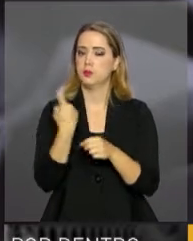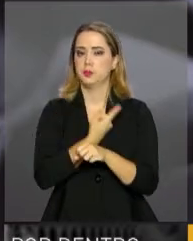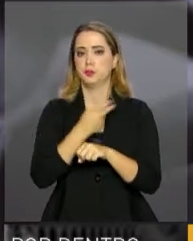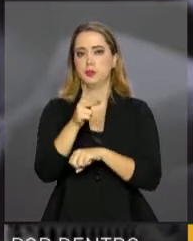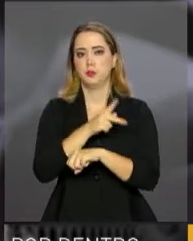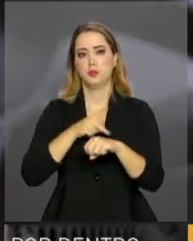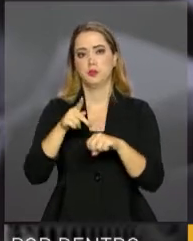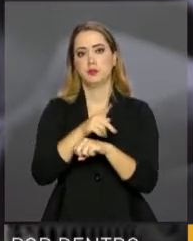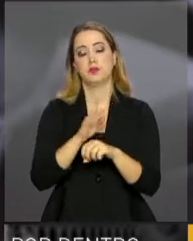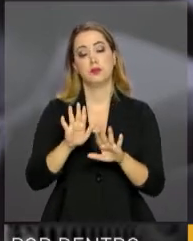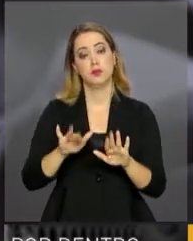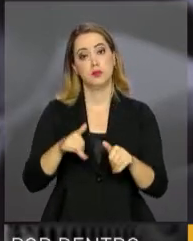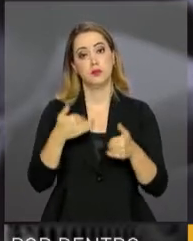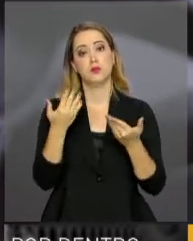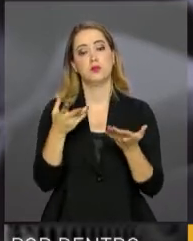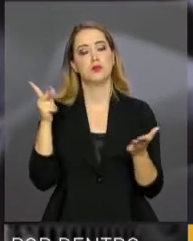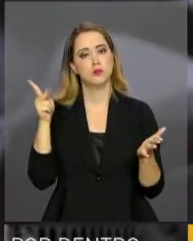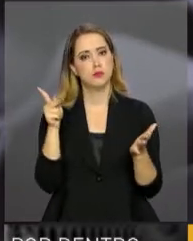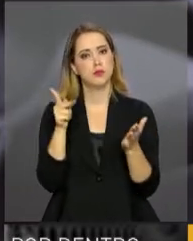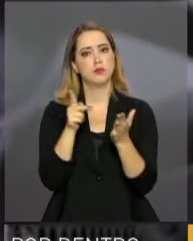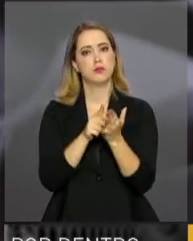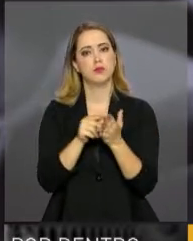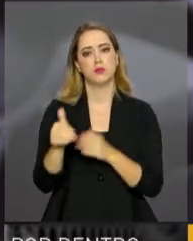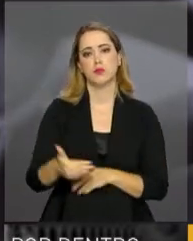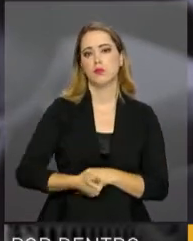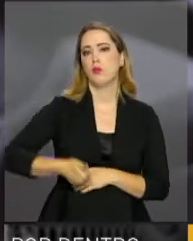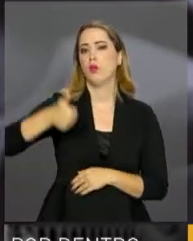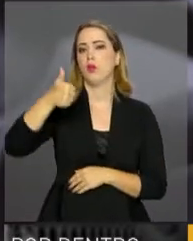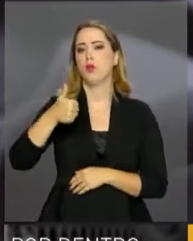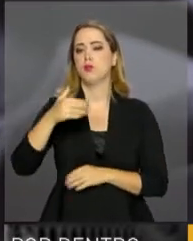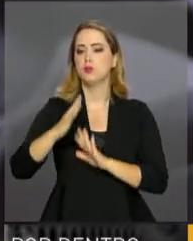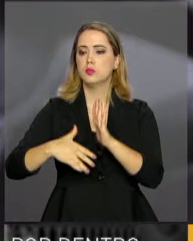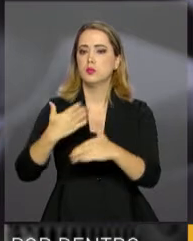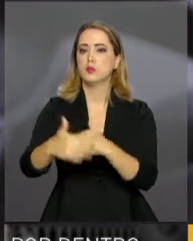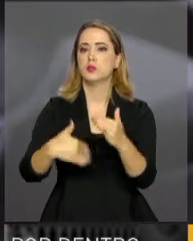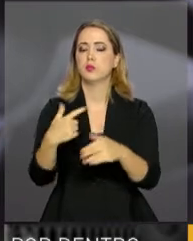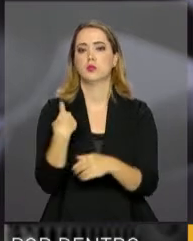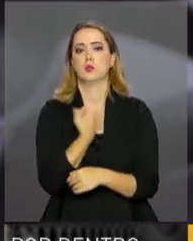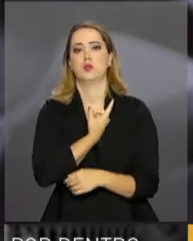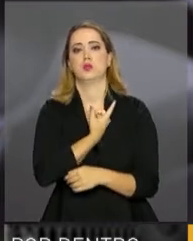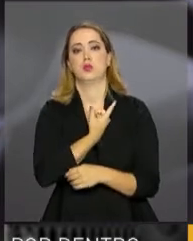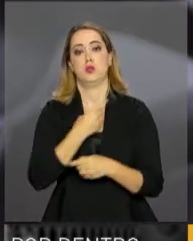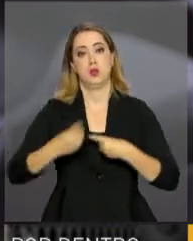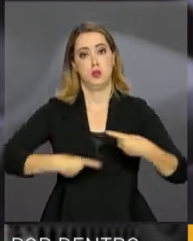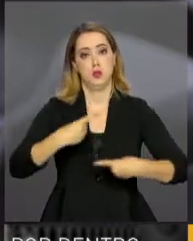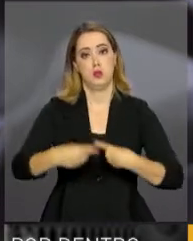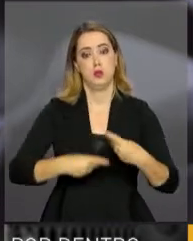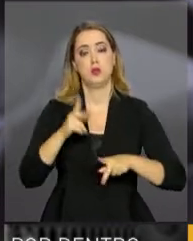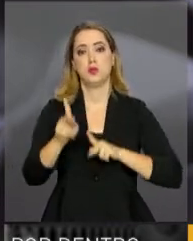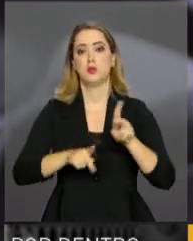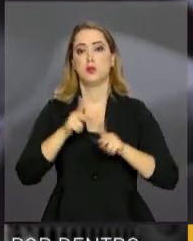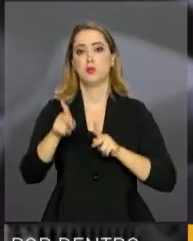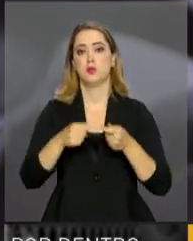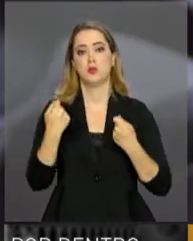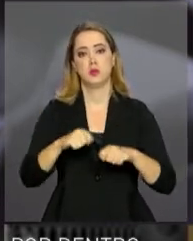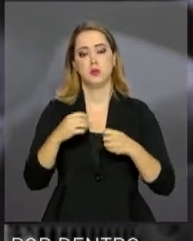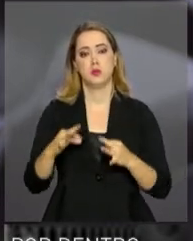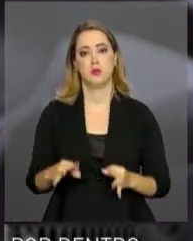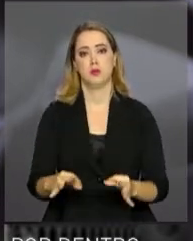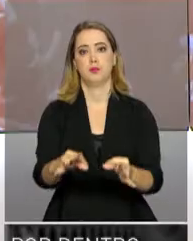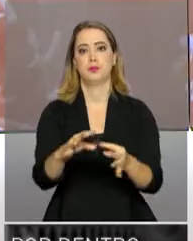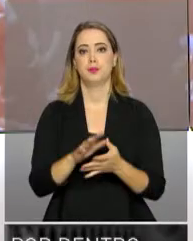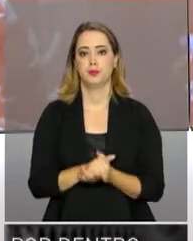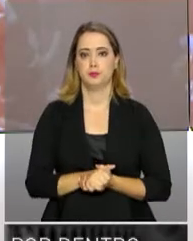país e, com certeza, uma melhor qualidade na evolução das nossas políticas públicas dependentes de alta